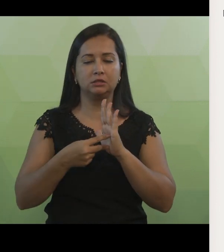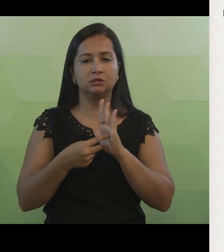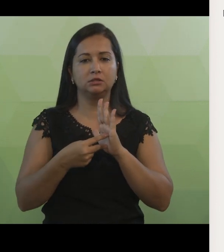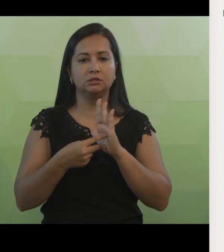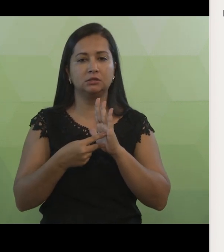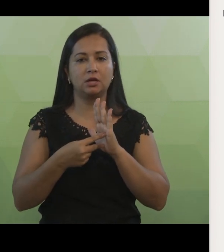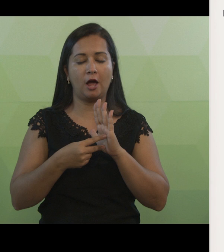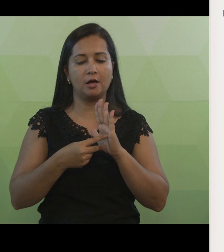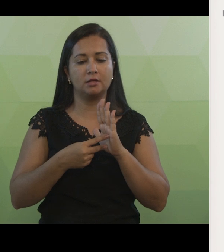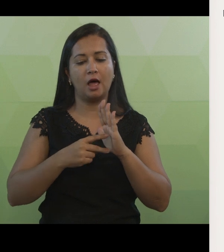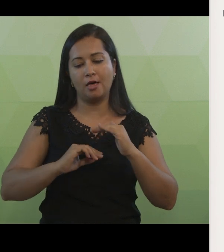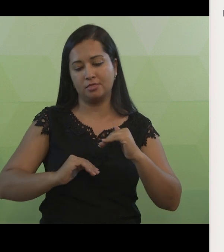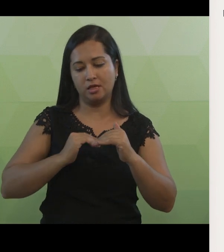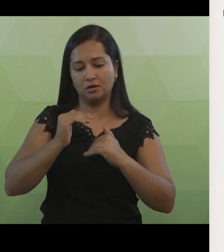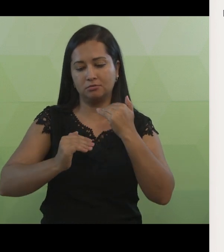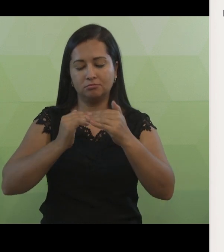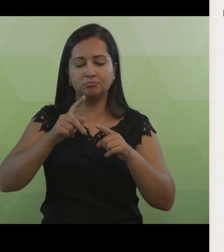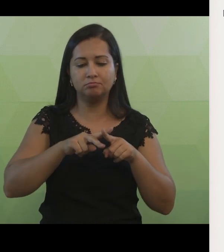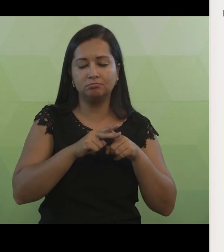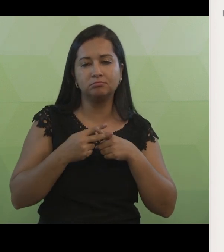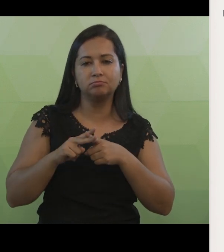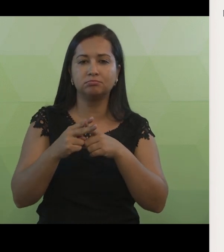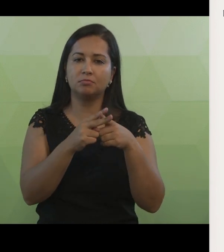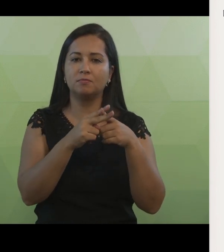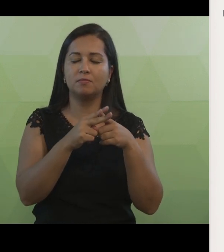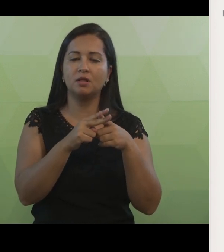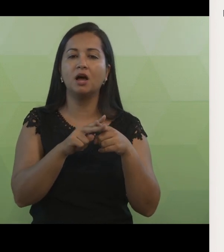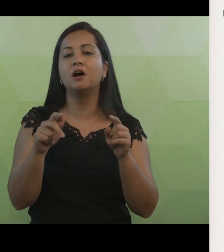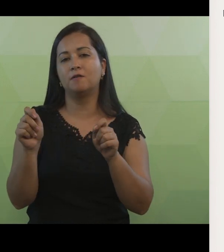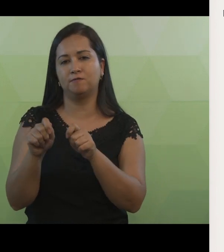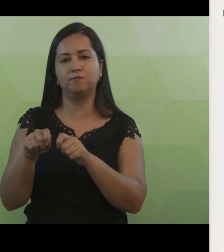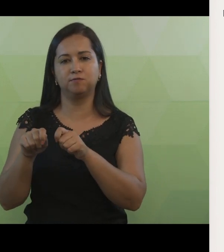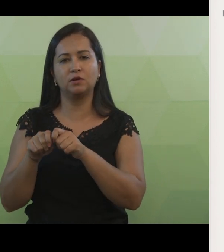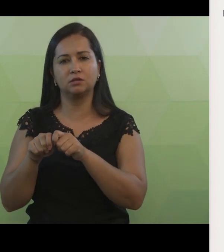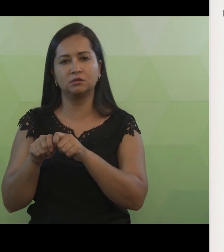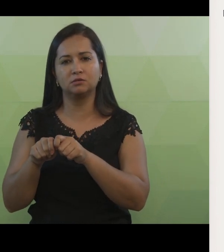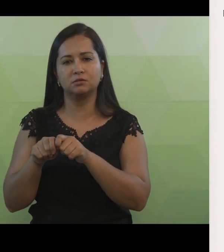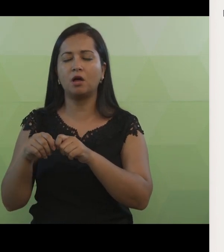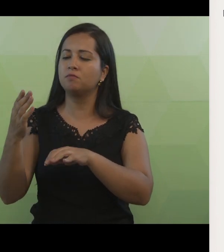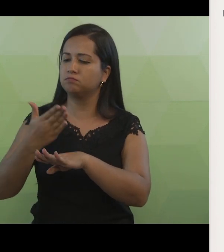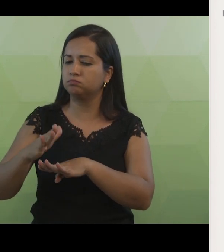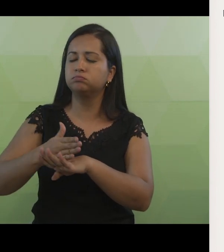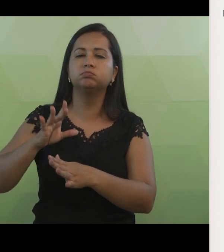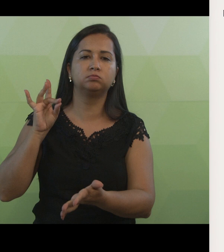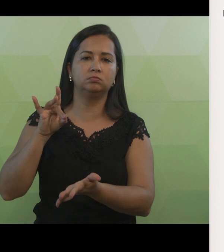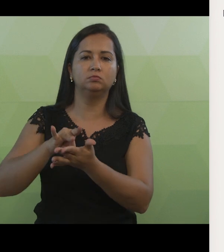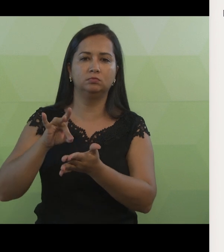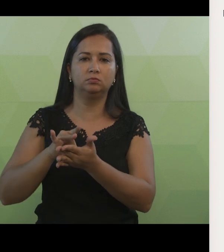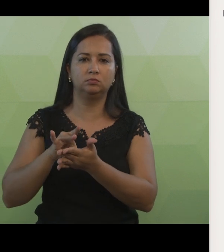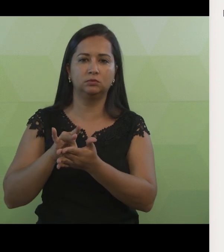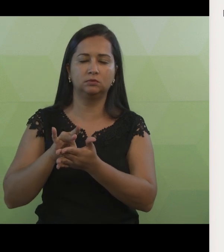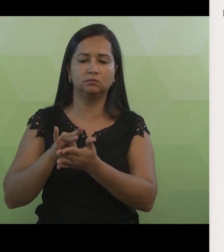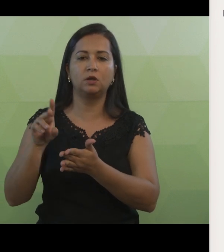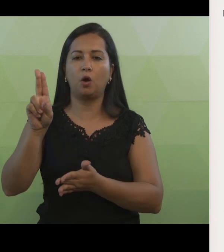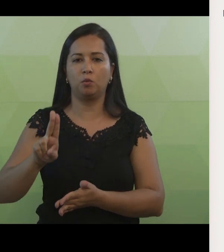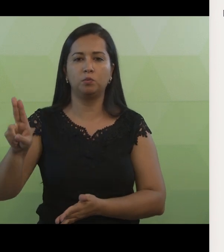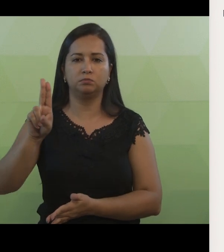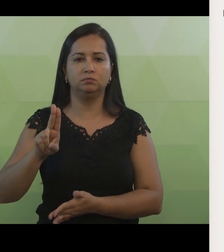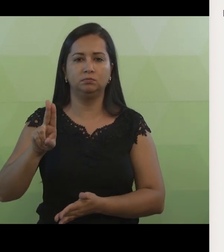que quer dizer desenvolvedor, e operations, o Ops, que é a parte de operação, que é colocar o sistema no